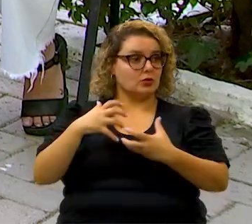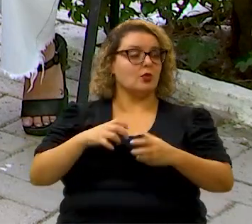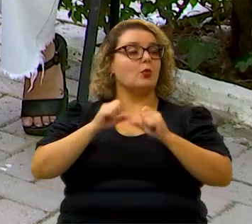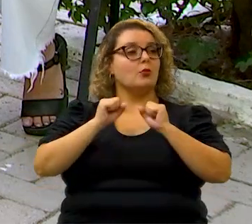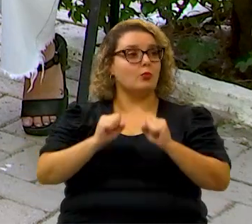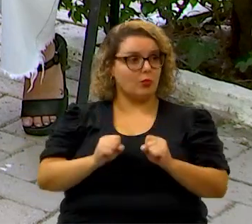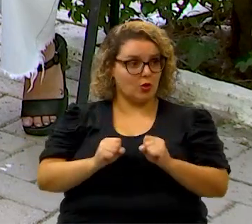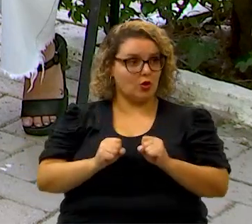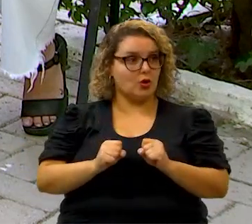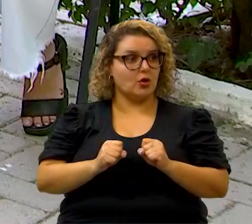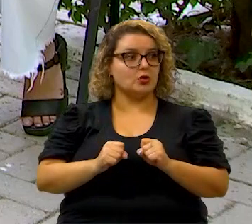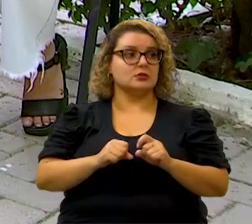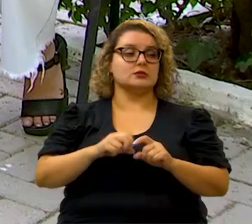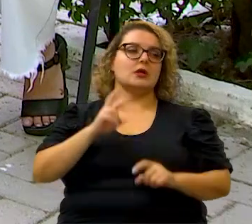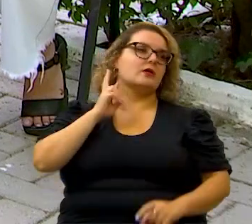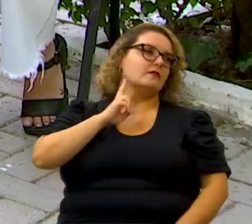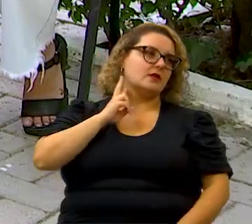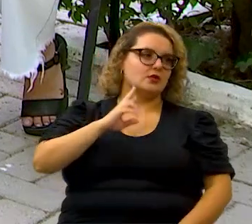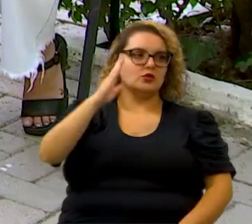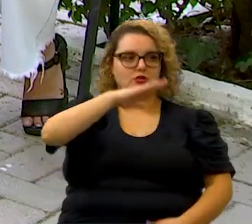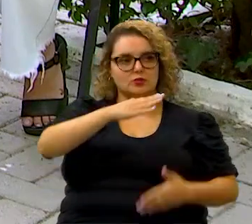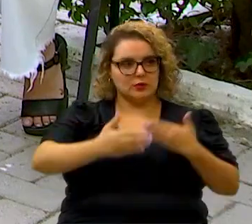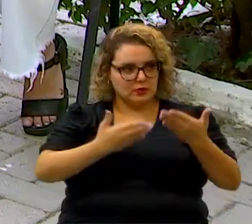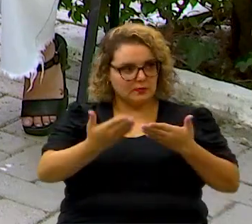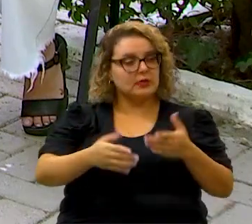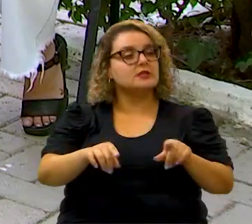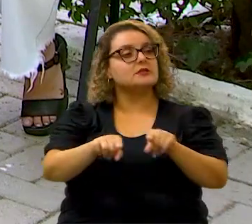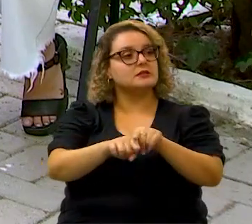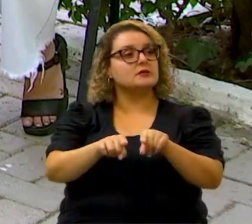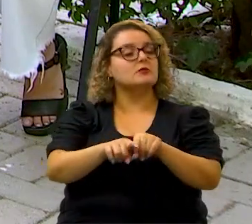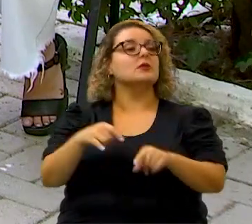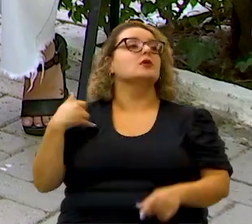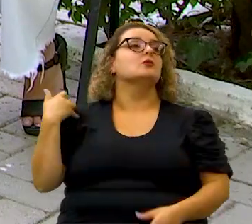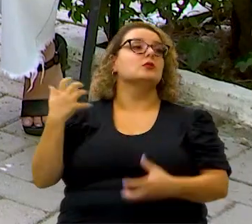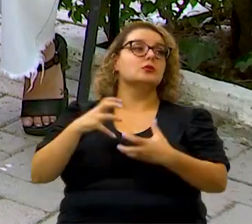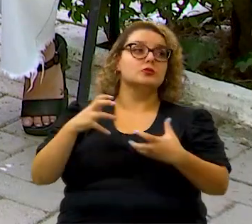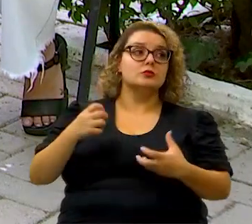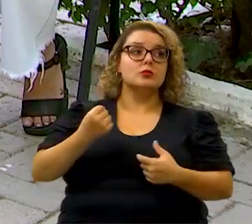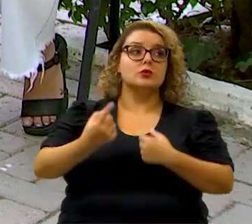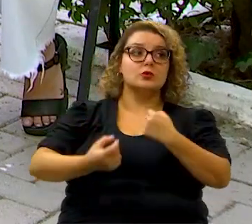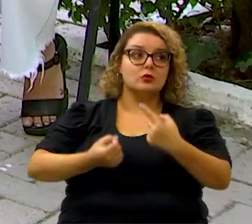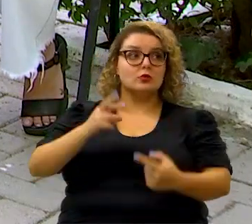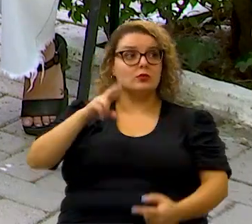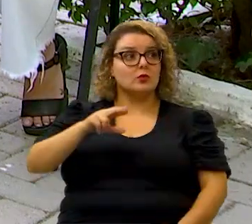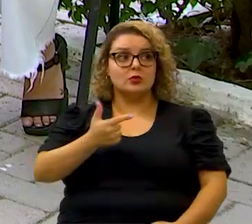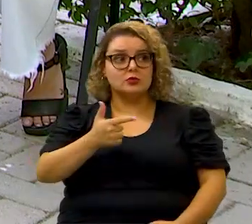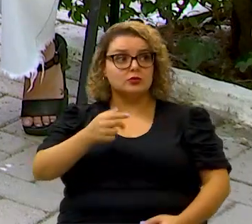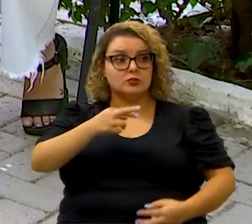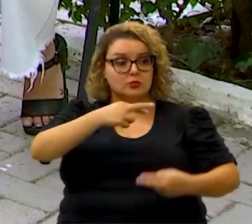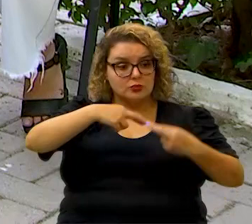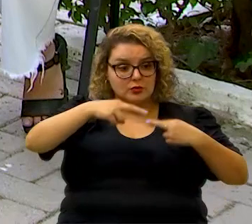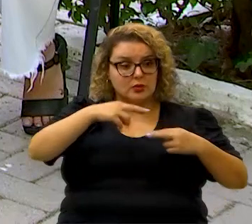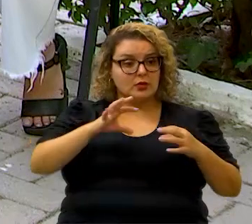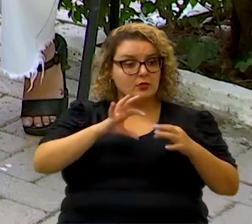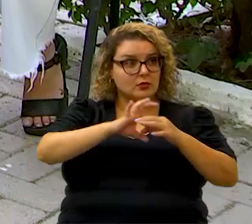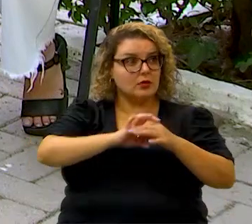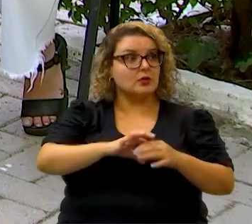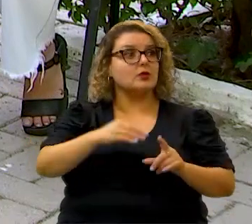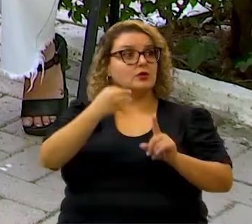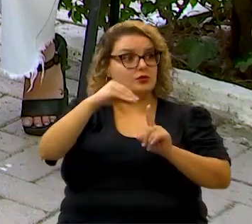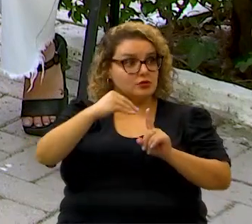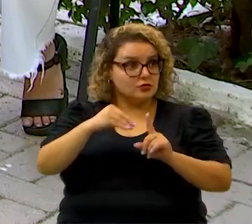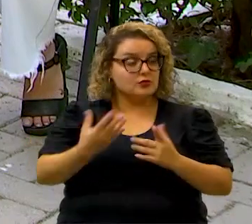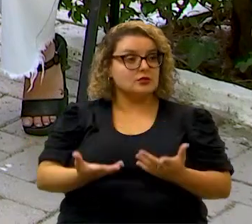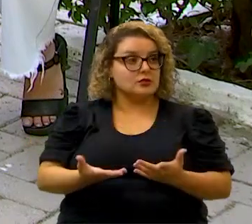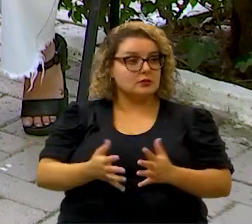então um idoso que pode sim ter sido vítima de maus tratos, mas também um idoso que por algum motivo não tem vínculos, estava